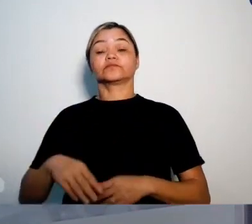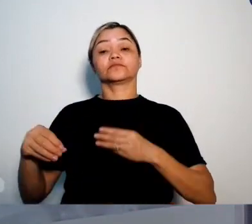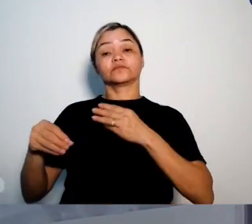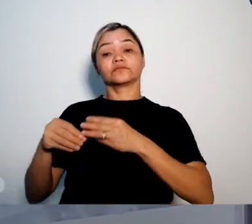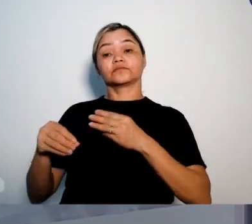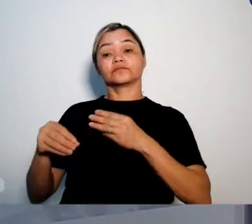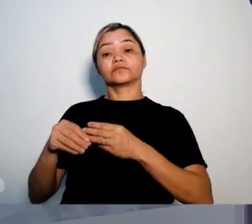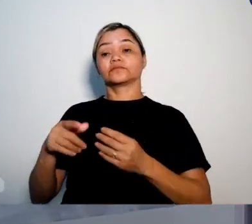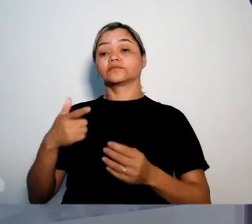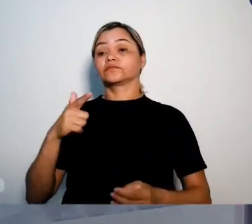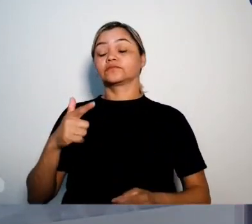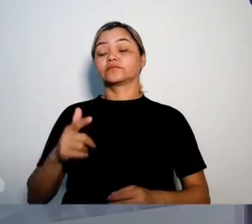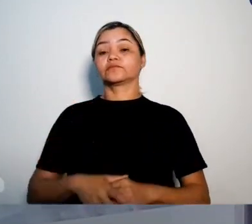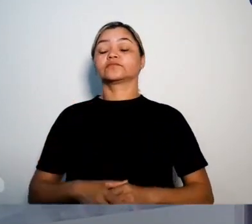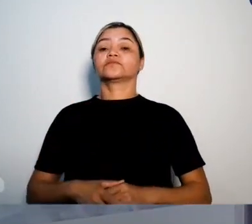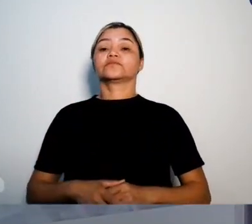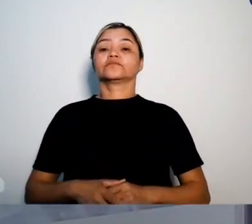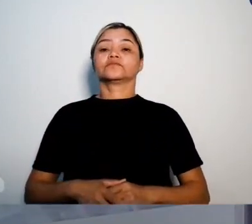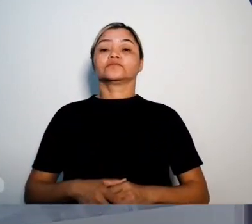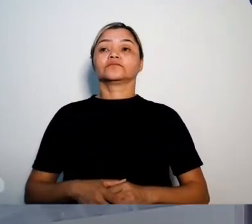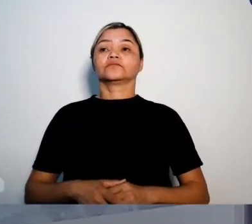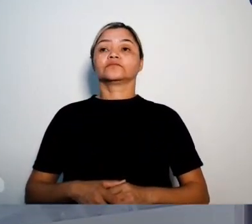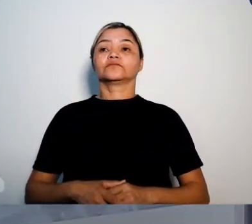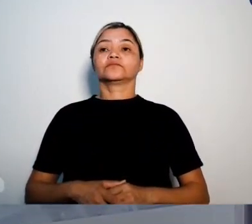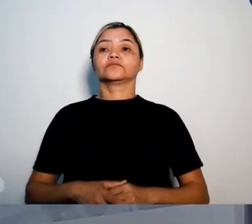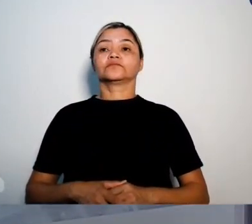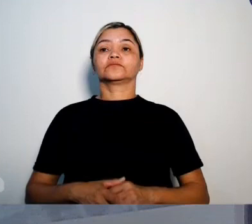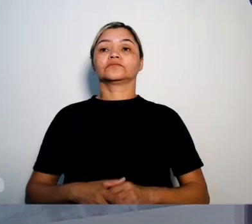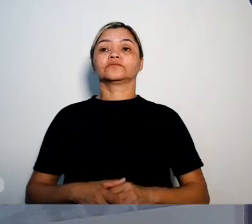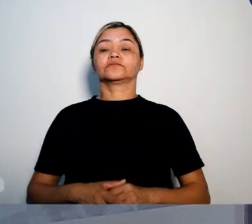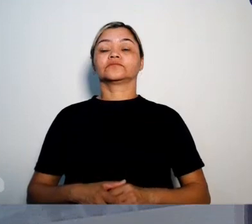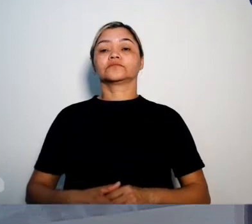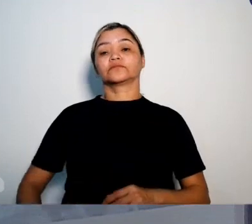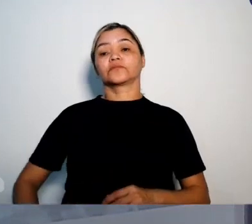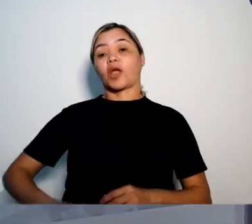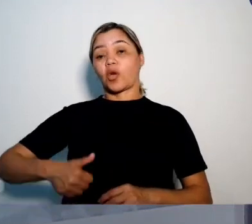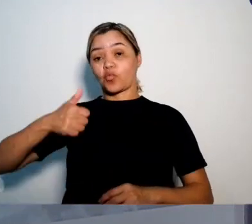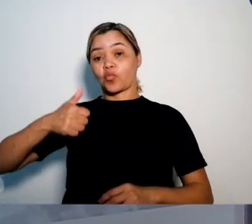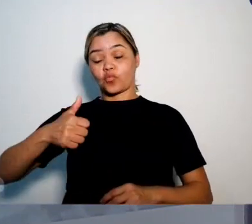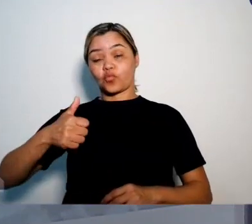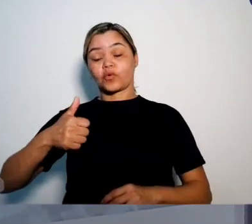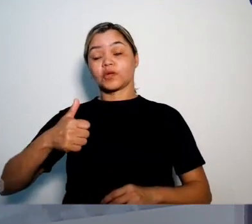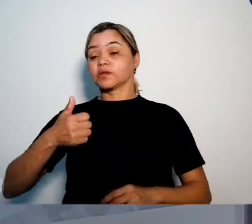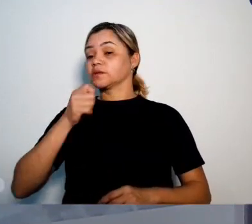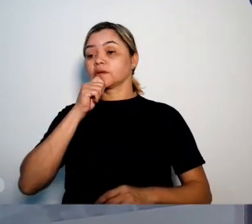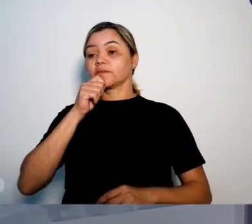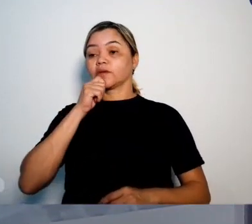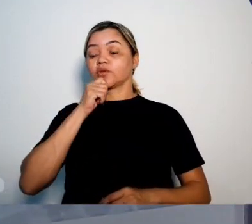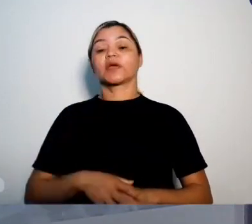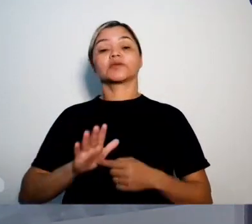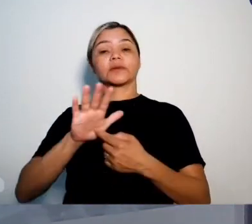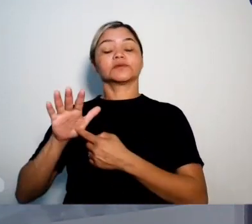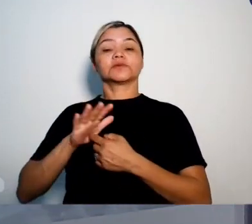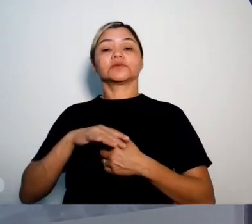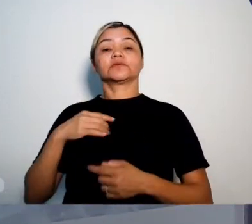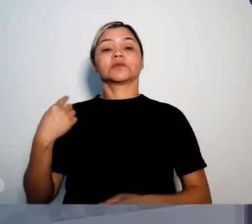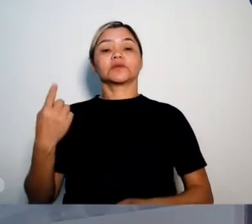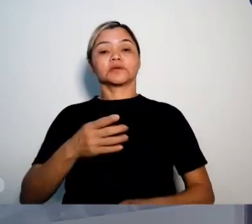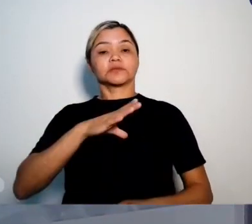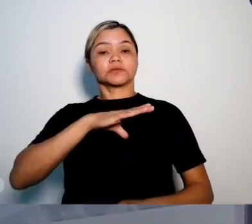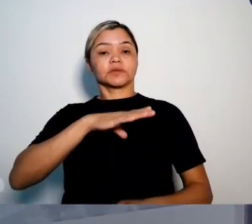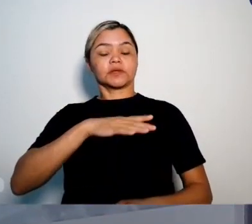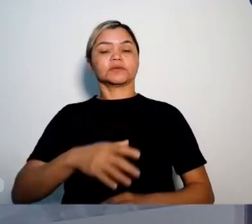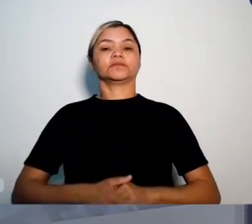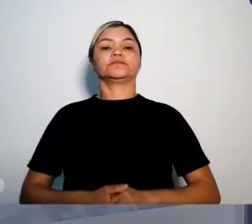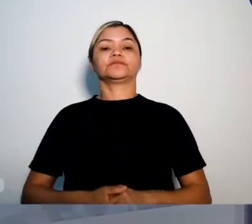enquadram na faixa 1 e também não conseguem naquela que estão sendo apresentadas em nossa cidade.